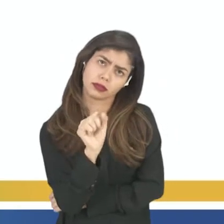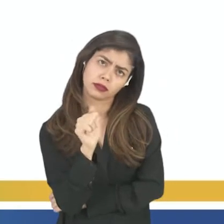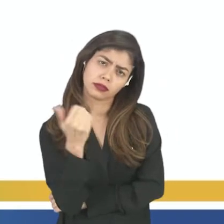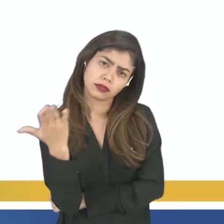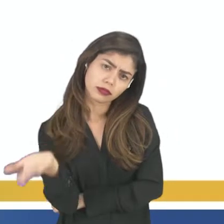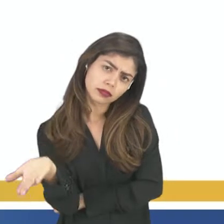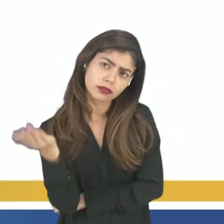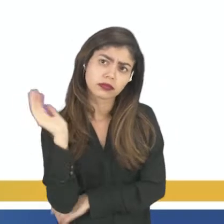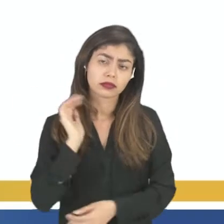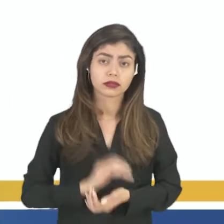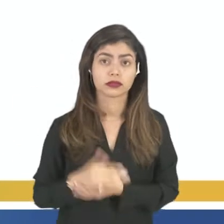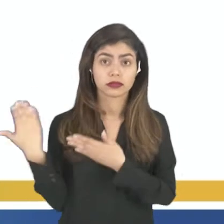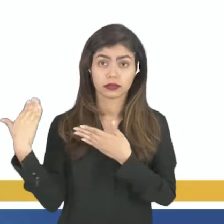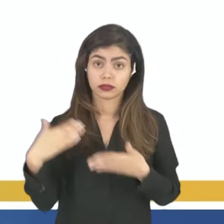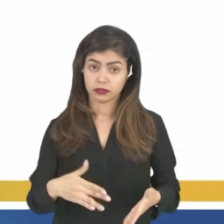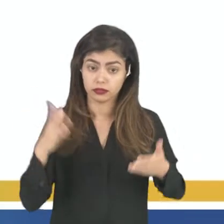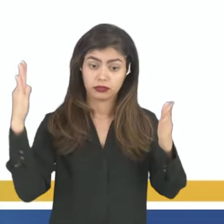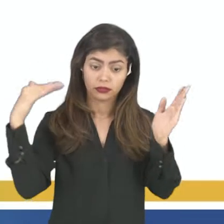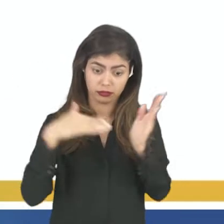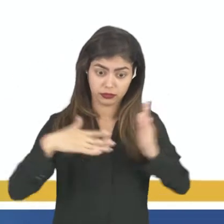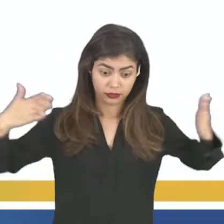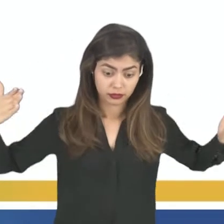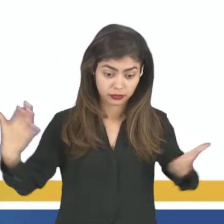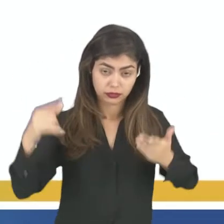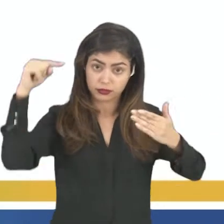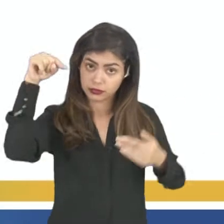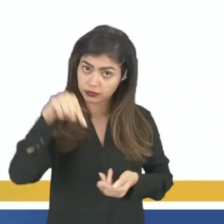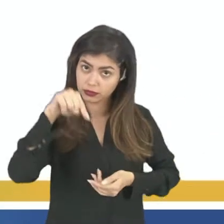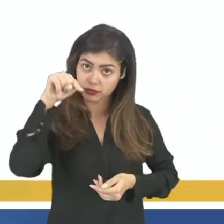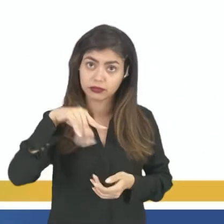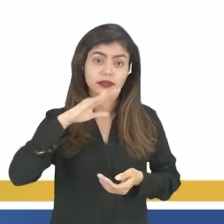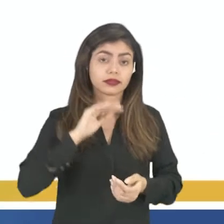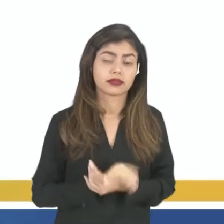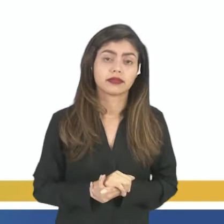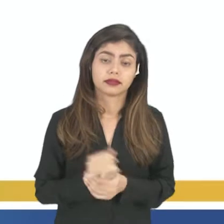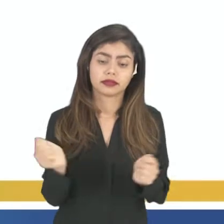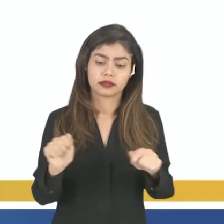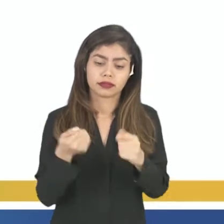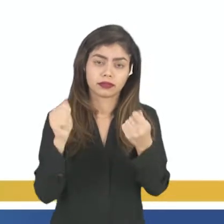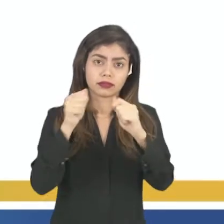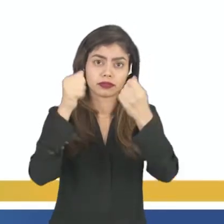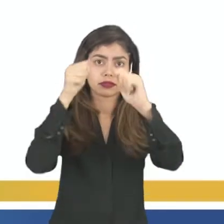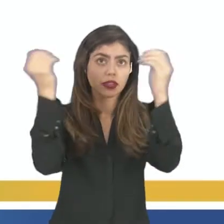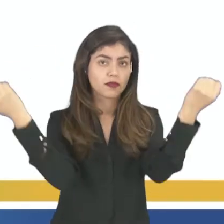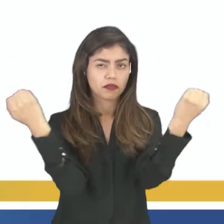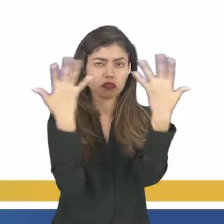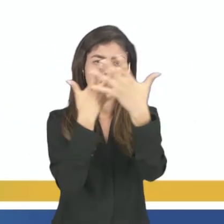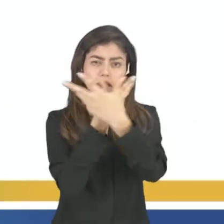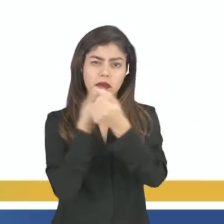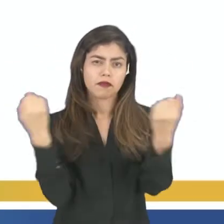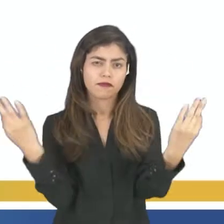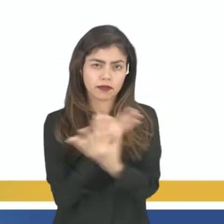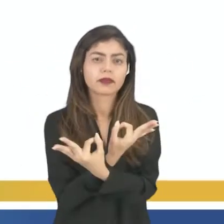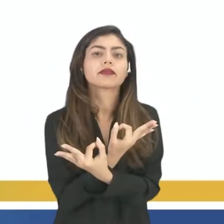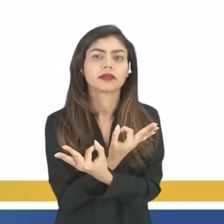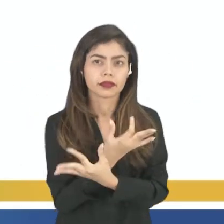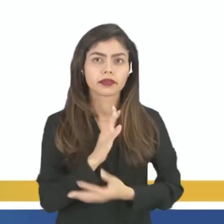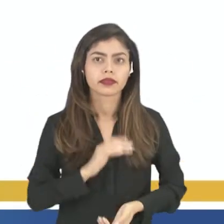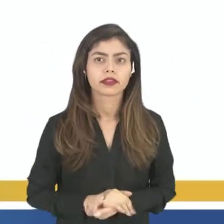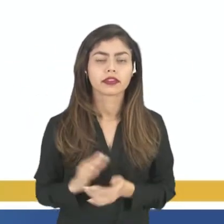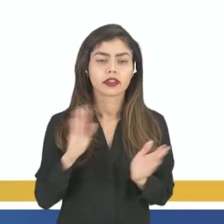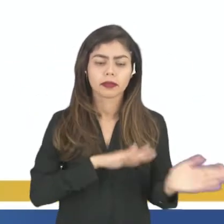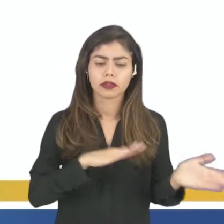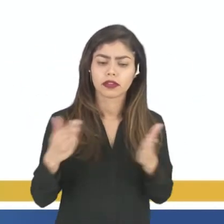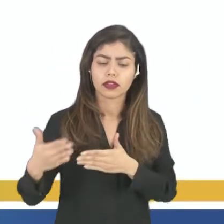né? E chegar aonde ele chegou, né, nessa escultura belíssima, perfeita, né, a partir de